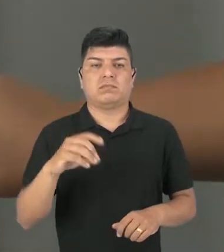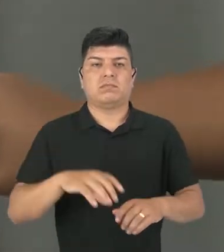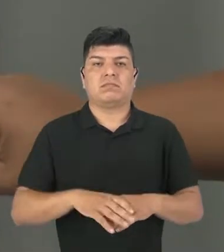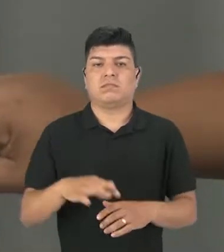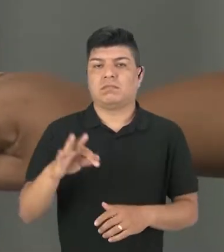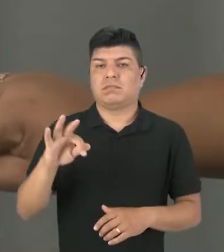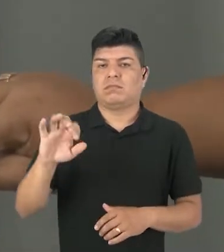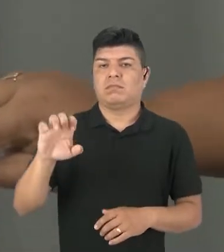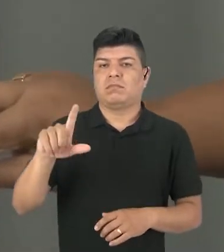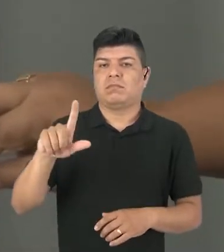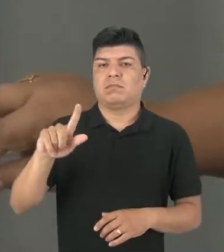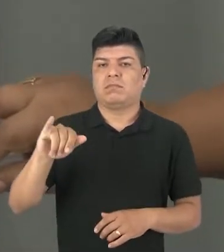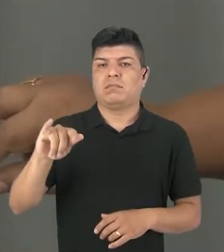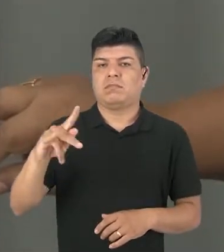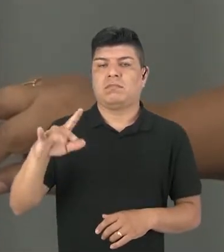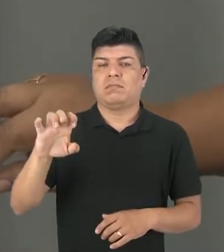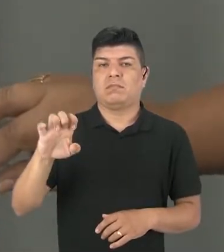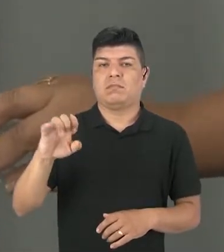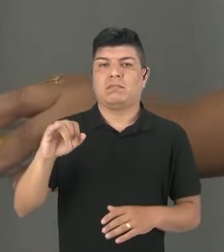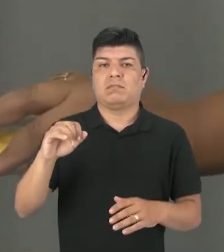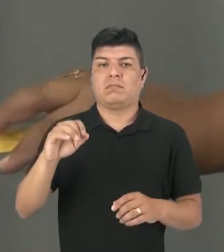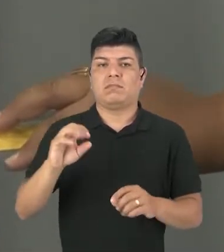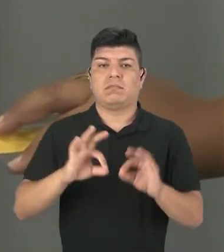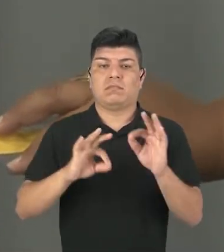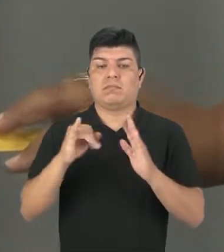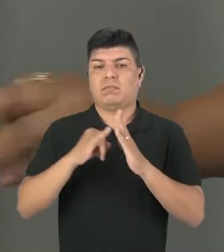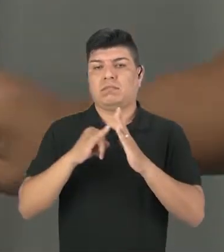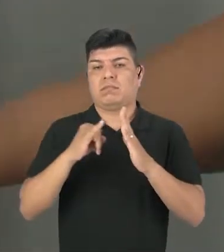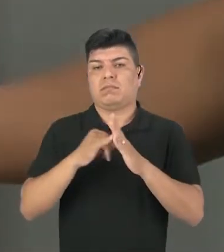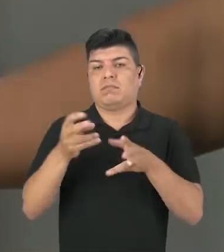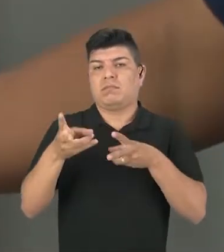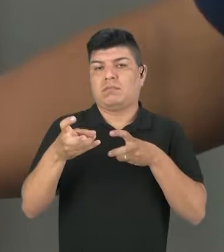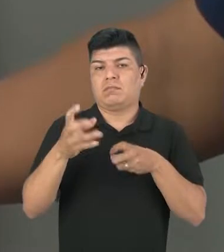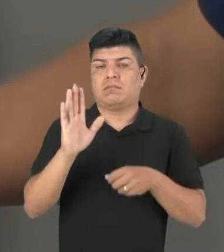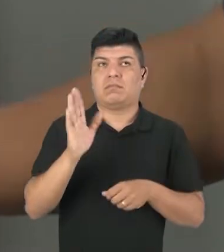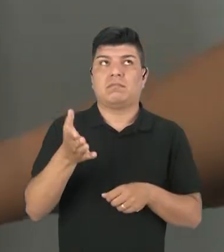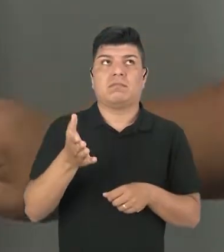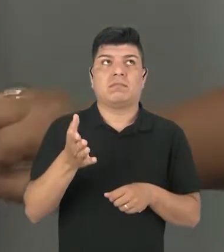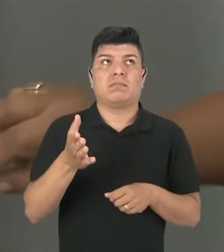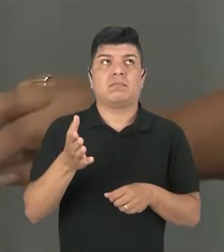Felipe faz terapia no instituto e já